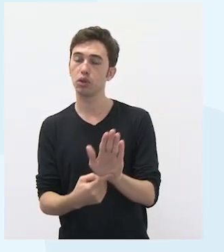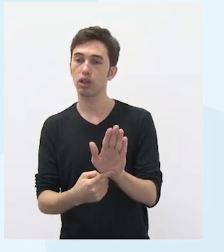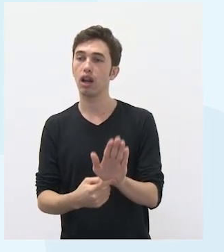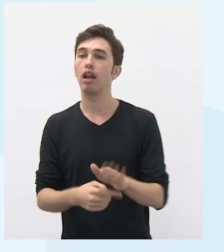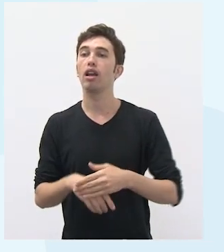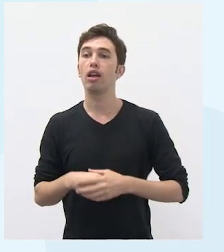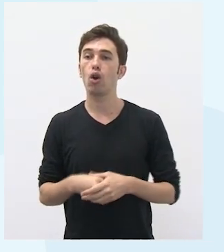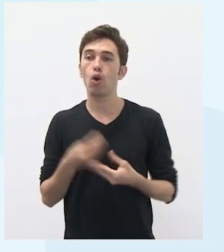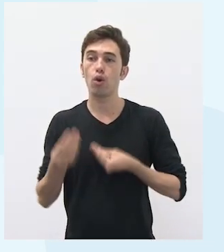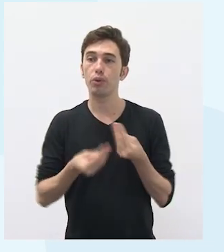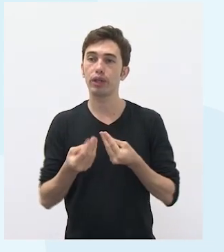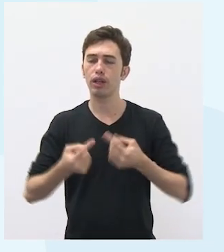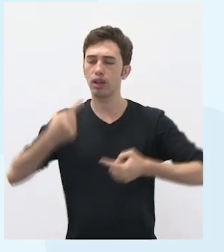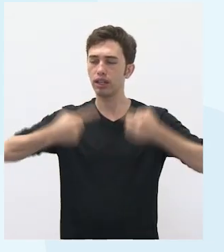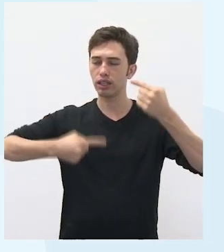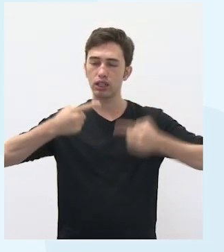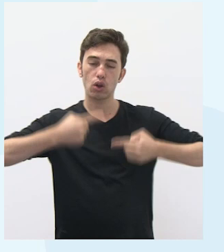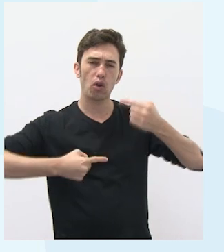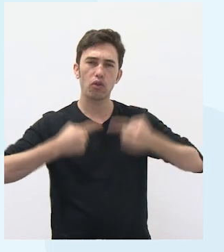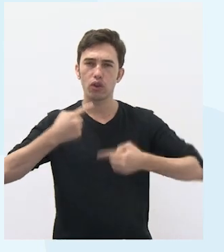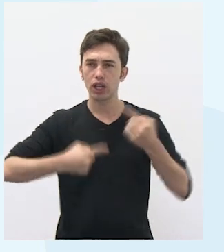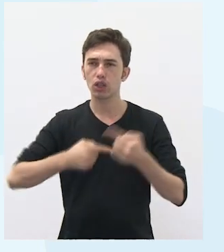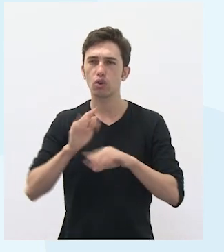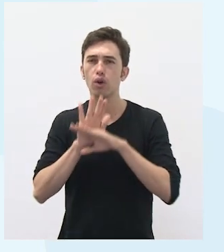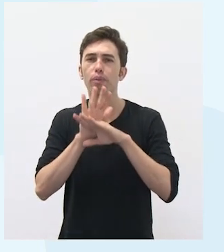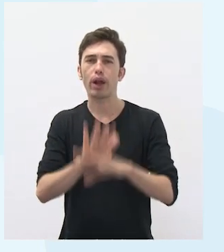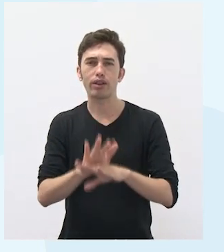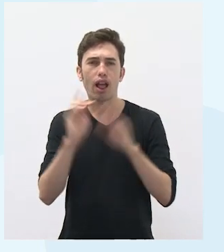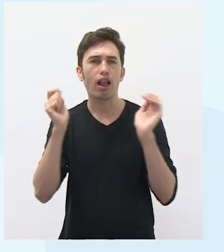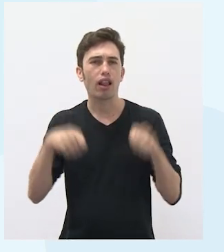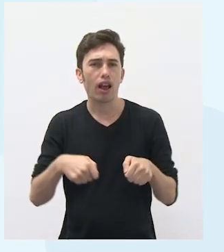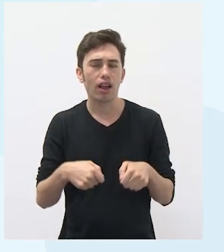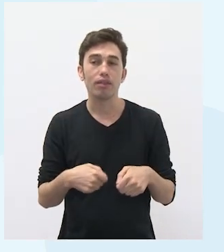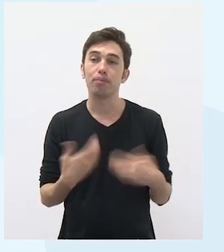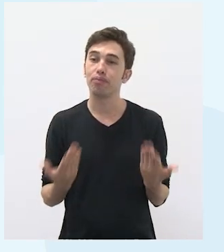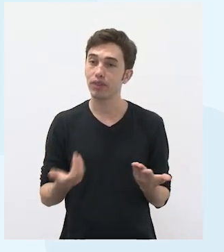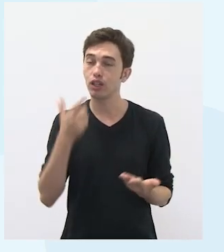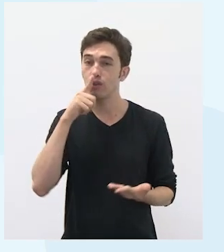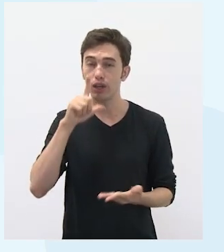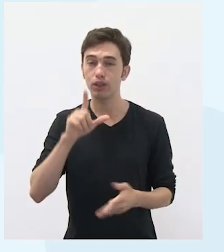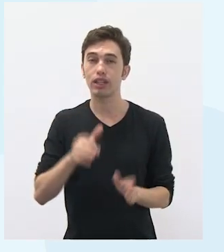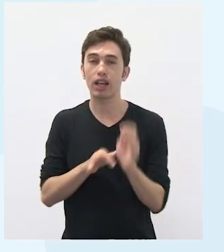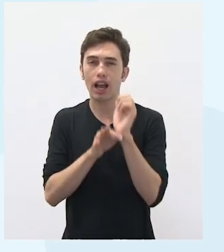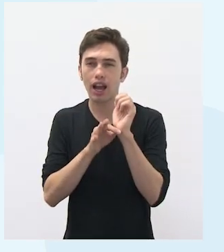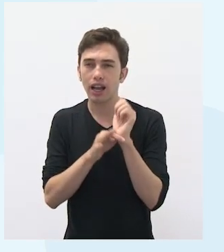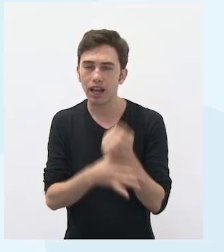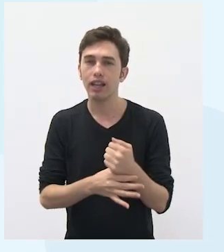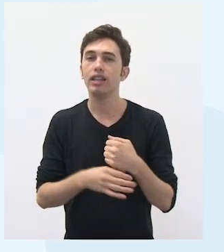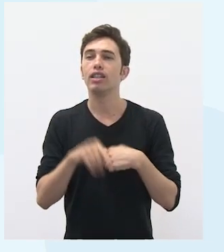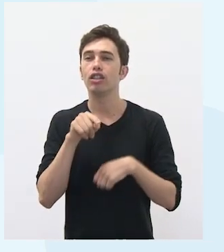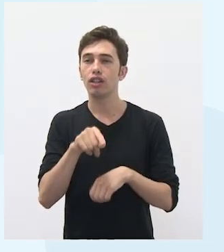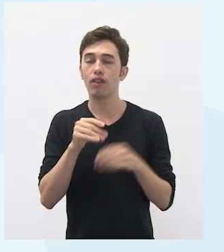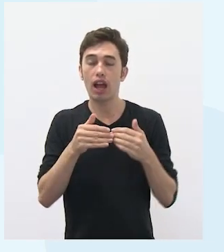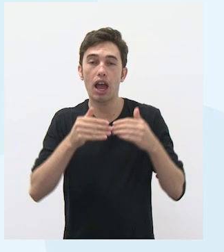dos conflitos, né? Isso vai garantir, vai abrir e